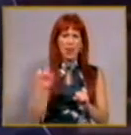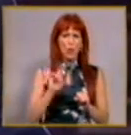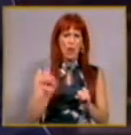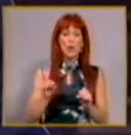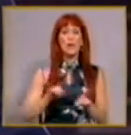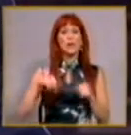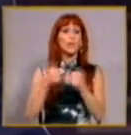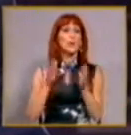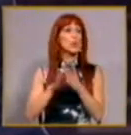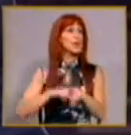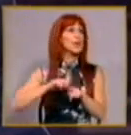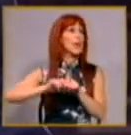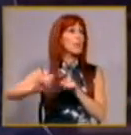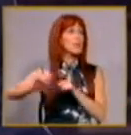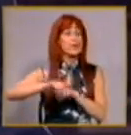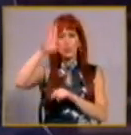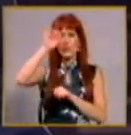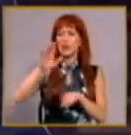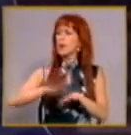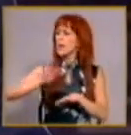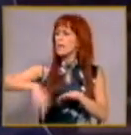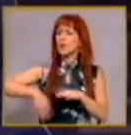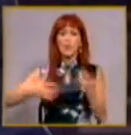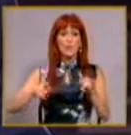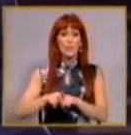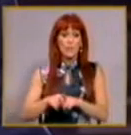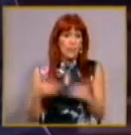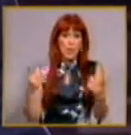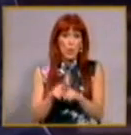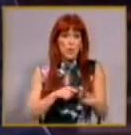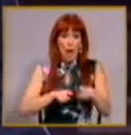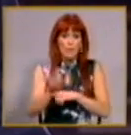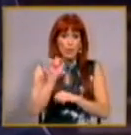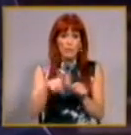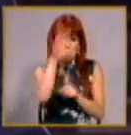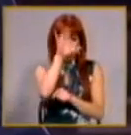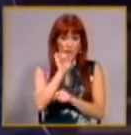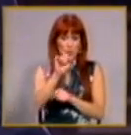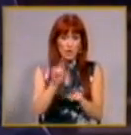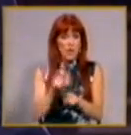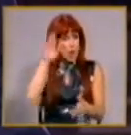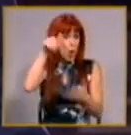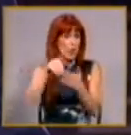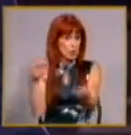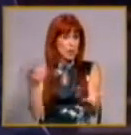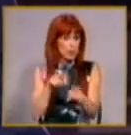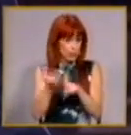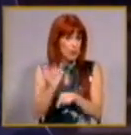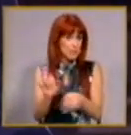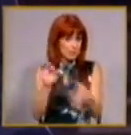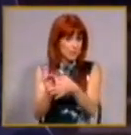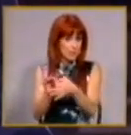depois de todo este tempo de governação, relativamente às políticas do governo e aos resultados dessas